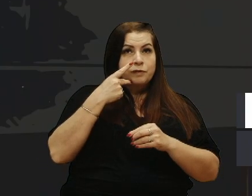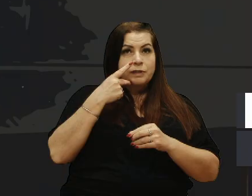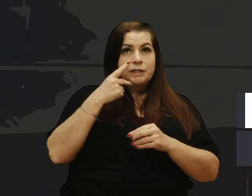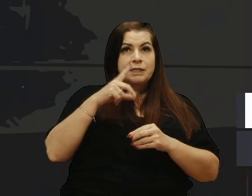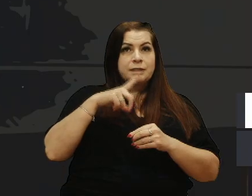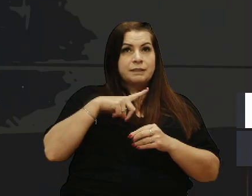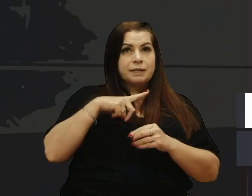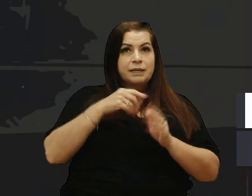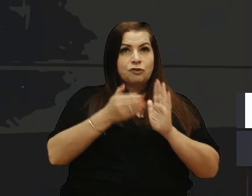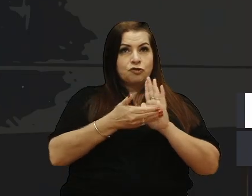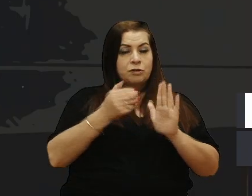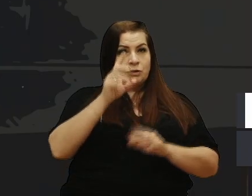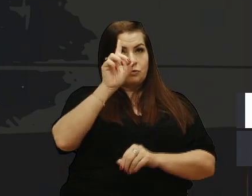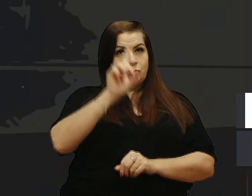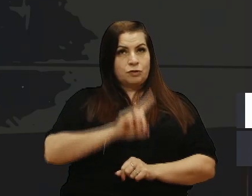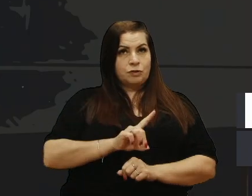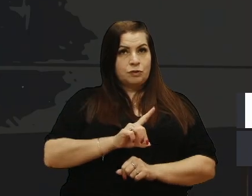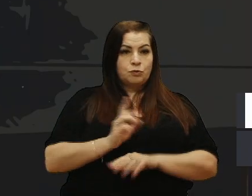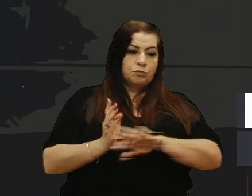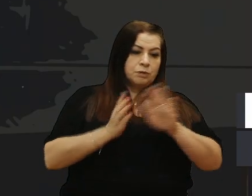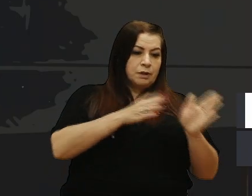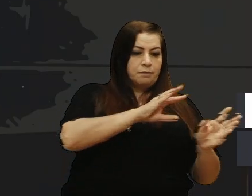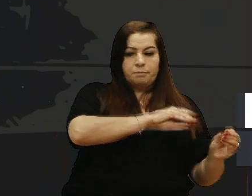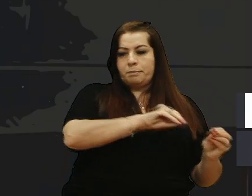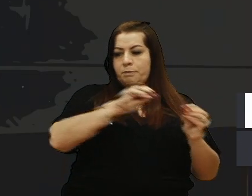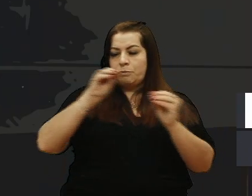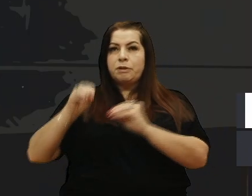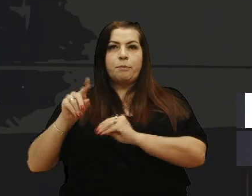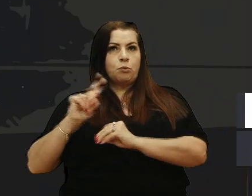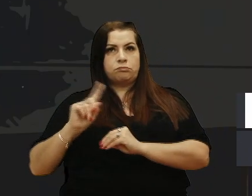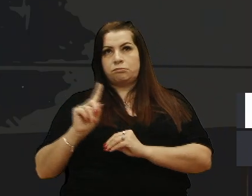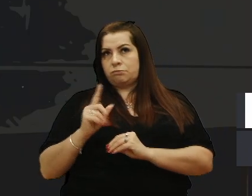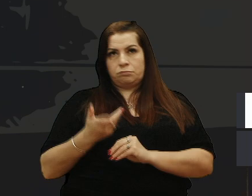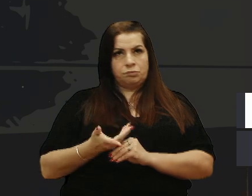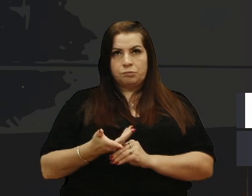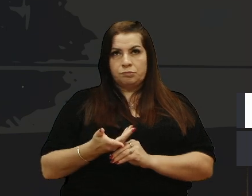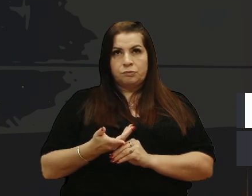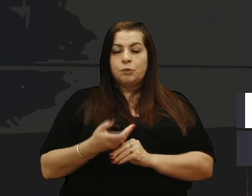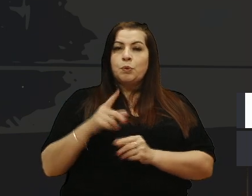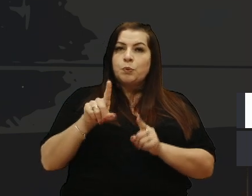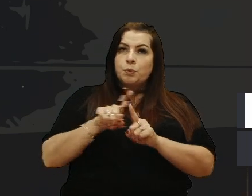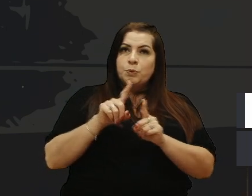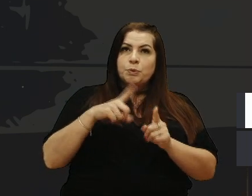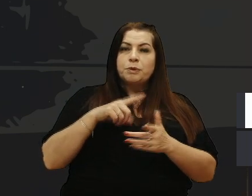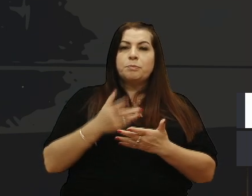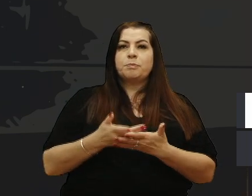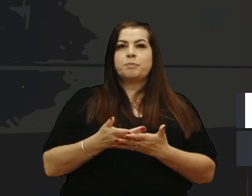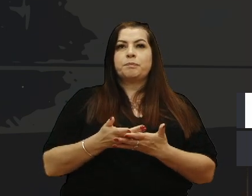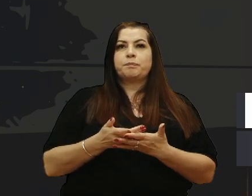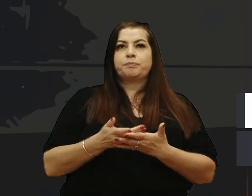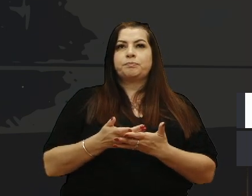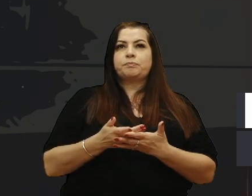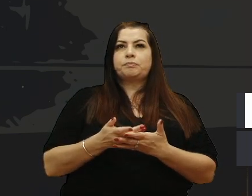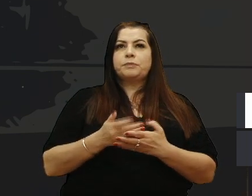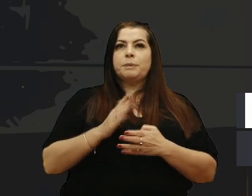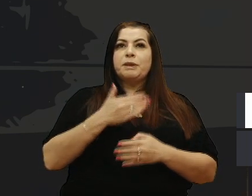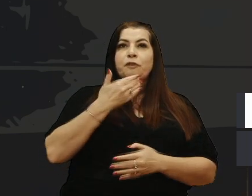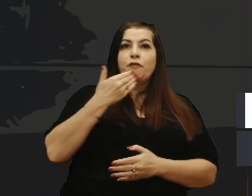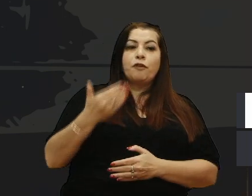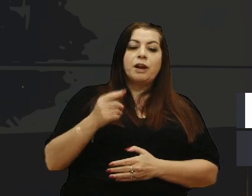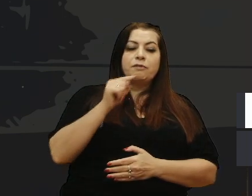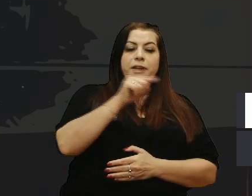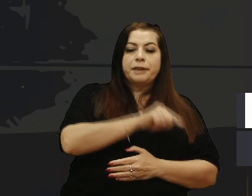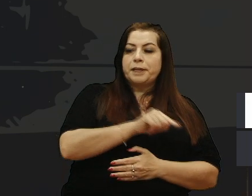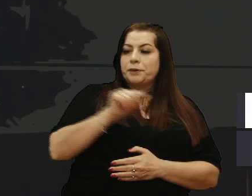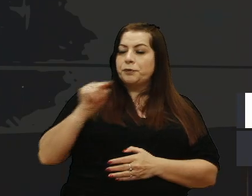tem que se tirar direito de um lado para dar para o outro. Ou que tem que ser mais favorável desse lado